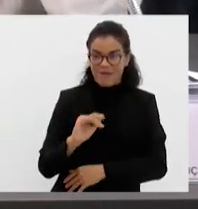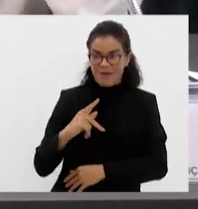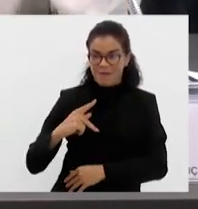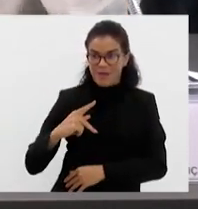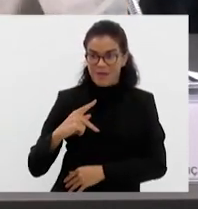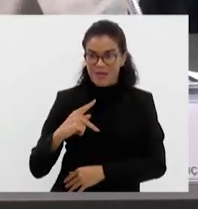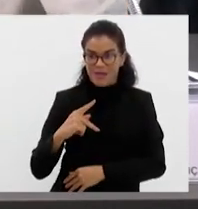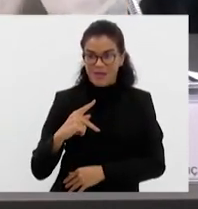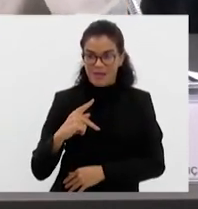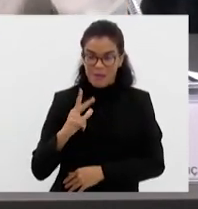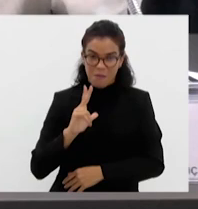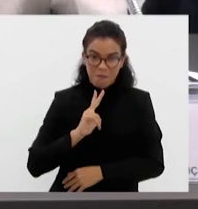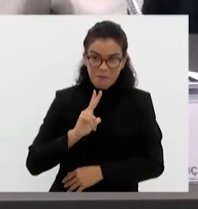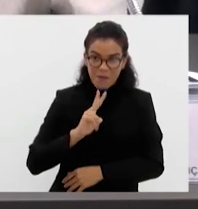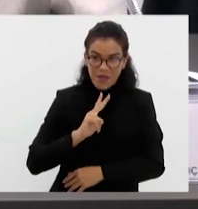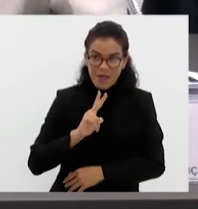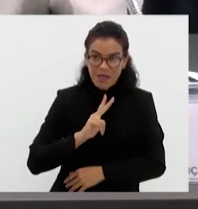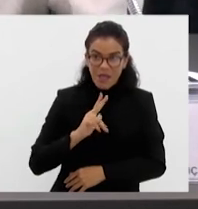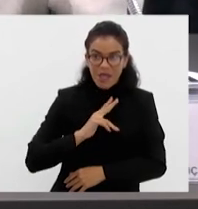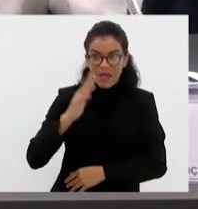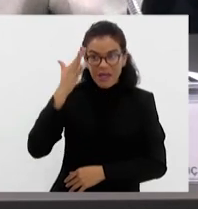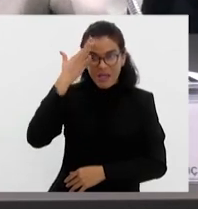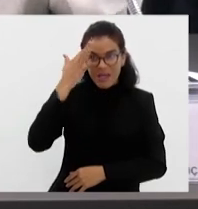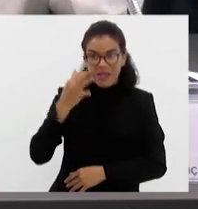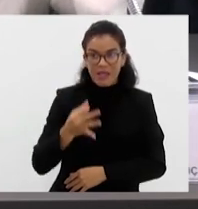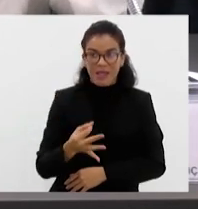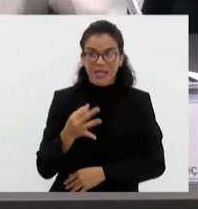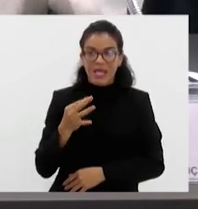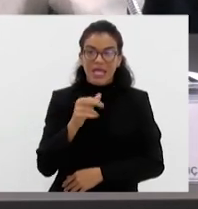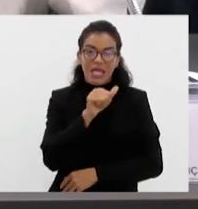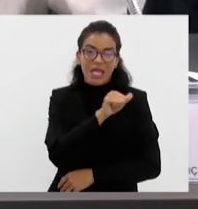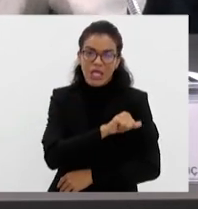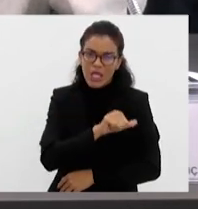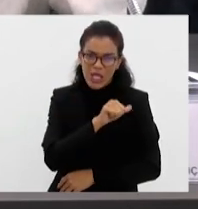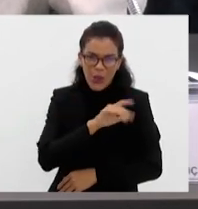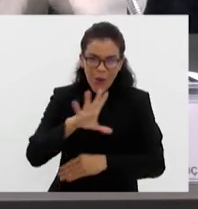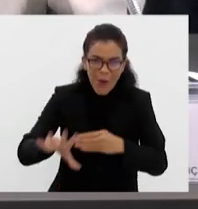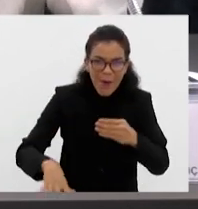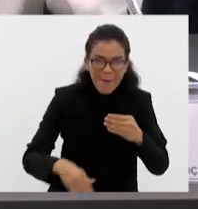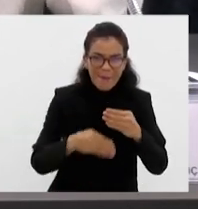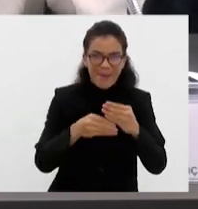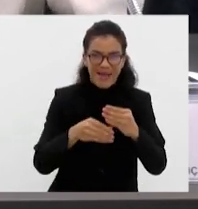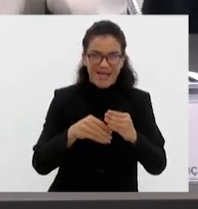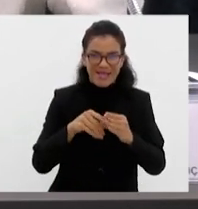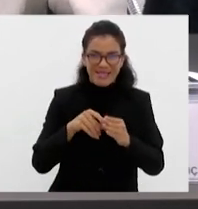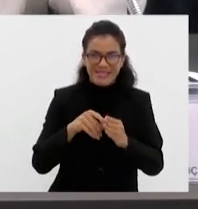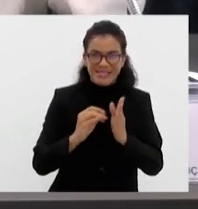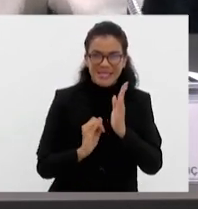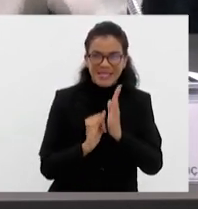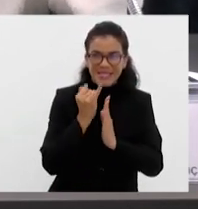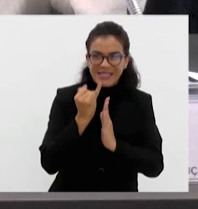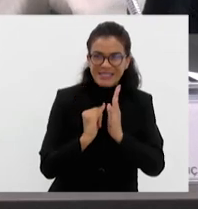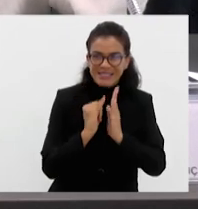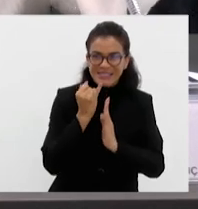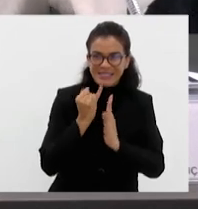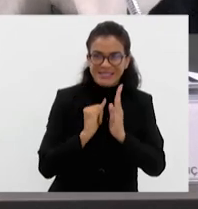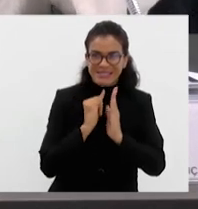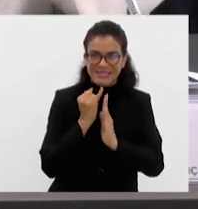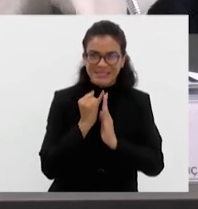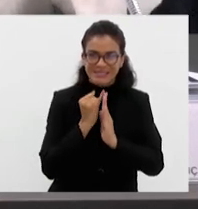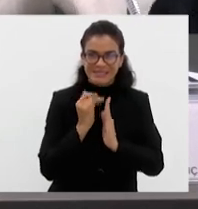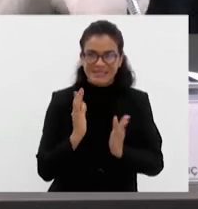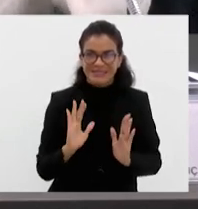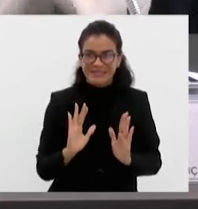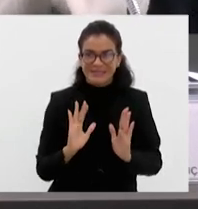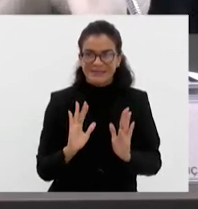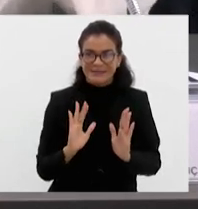assumido. Particularmente, entendo que Rio de Janeiro não precisa de mais impostos. Precisa de tapar agora, os seus ralos. É o